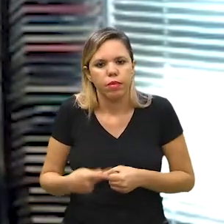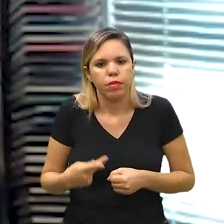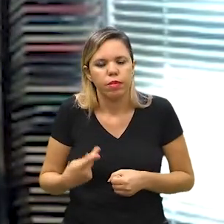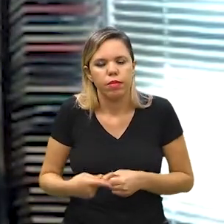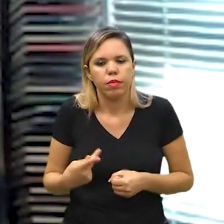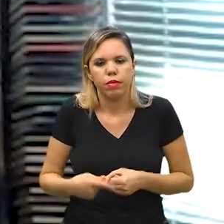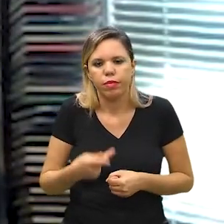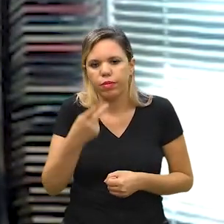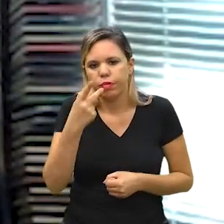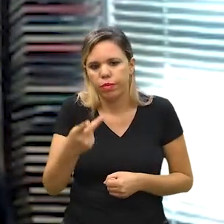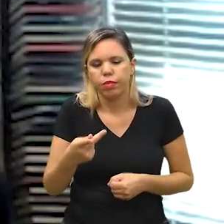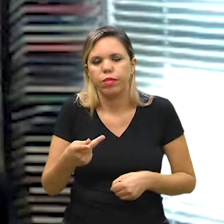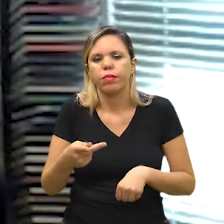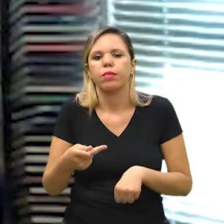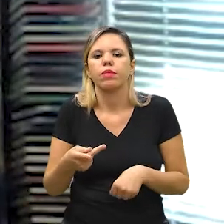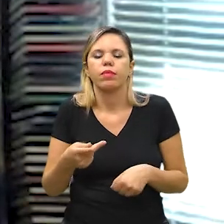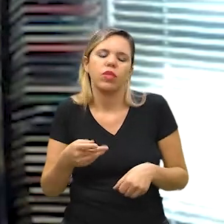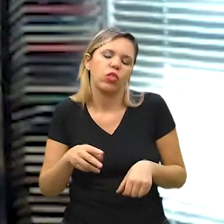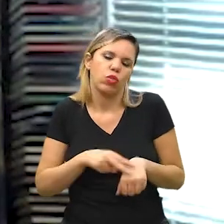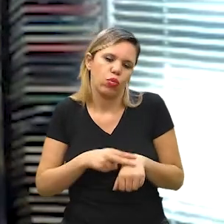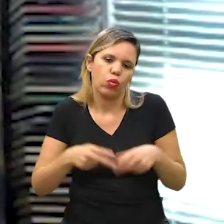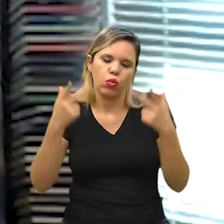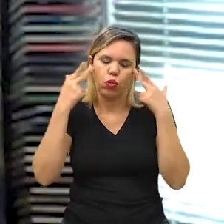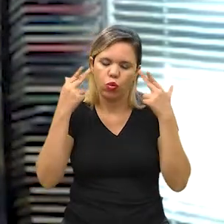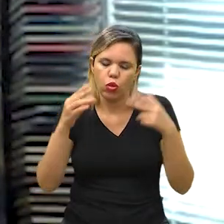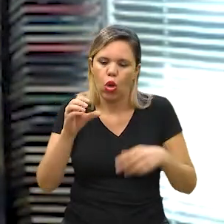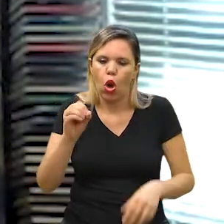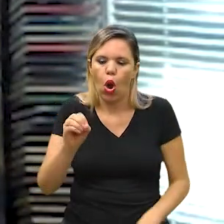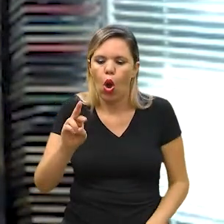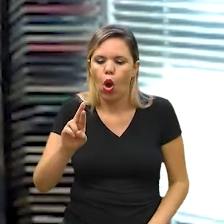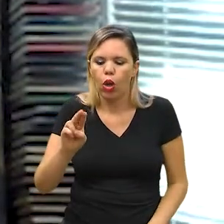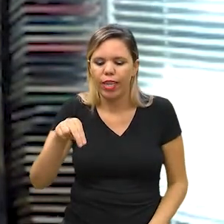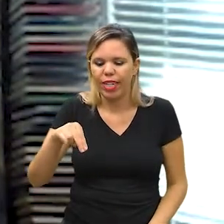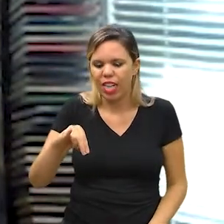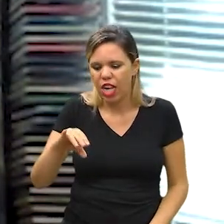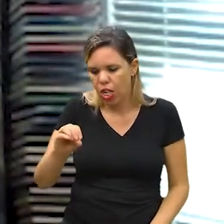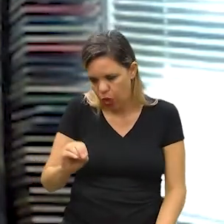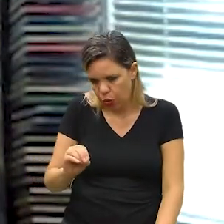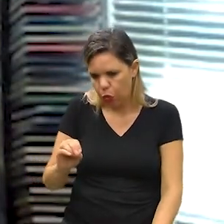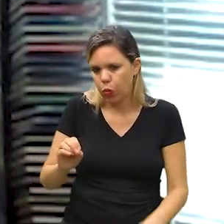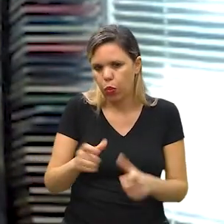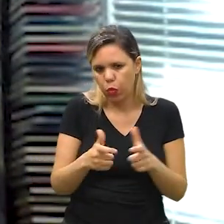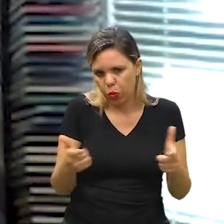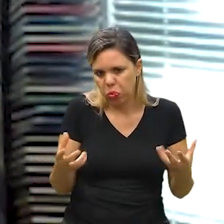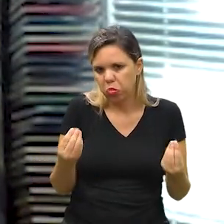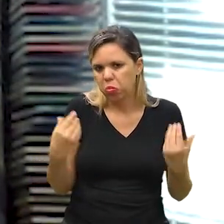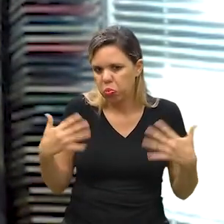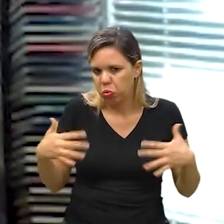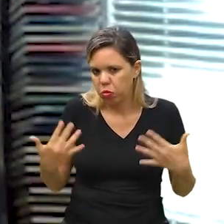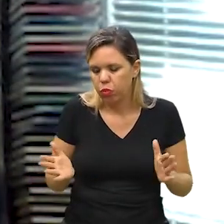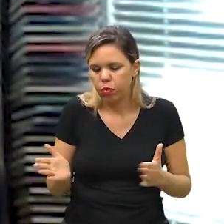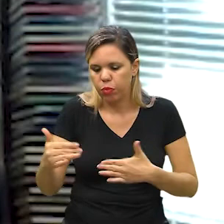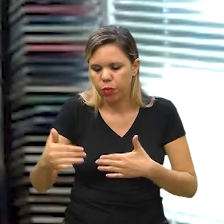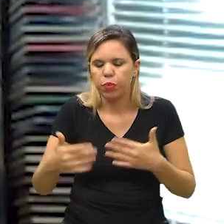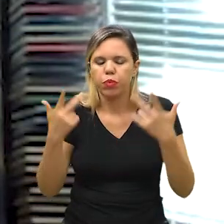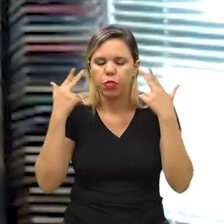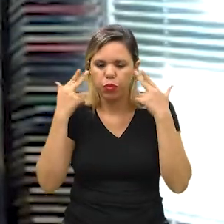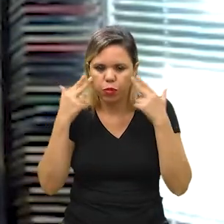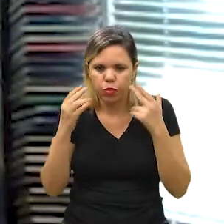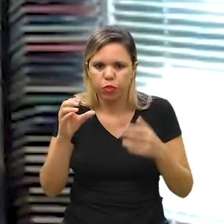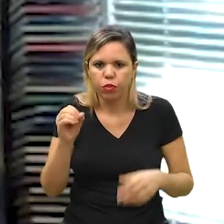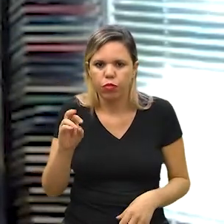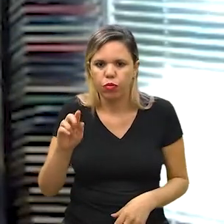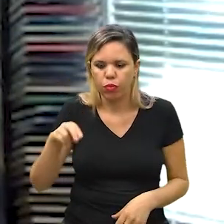Então, produtos que a gente chama de consumo verde, né, produtos orgânicos, também teve um crescimento muito grande.